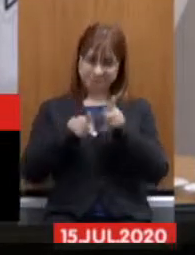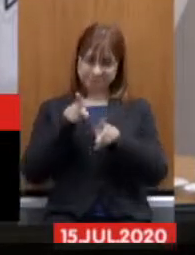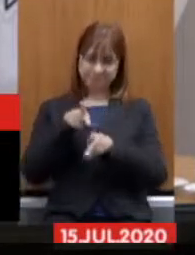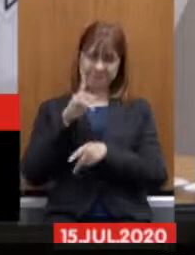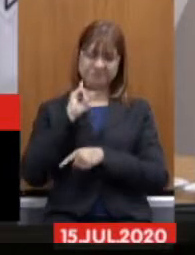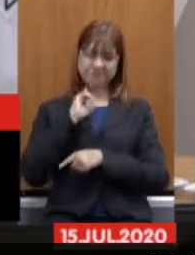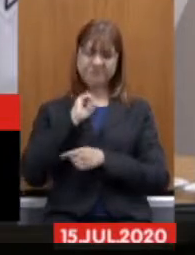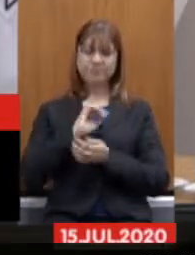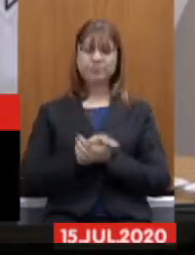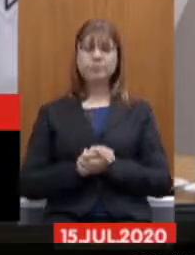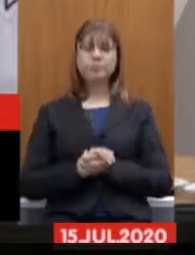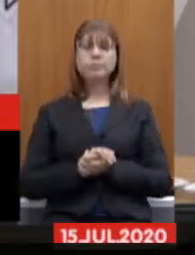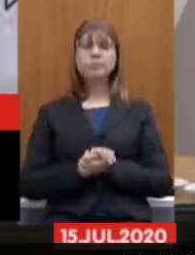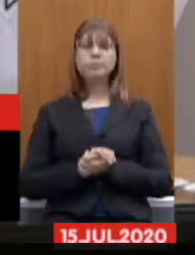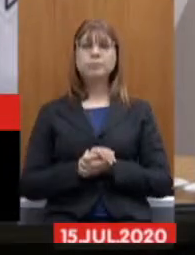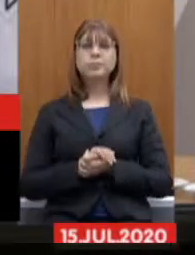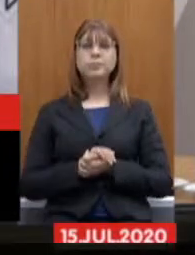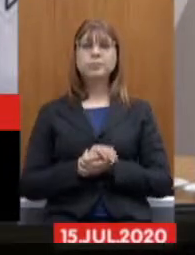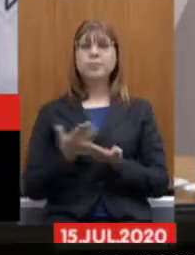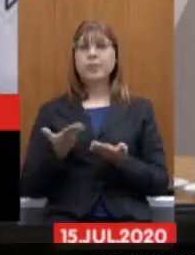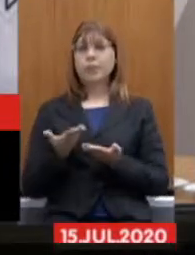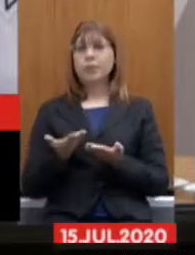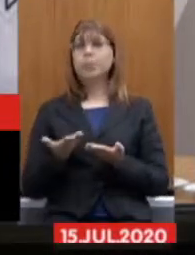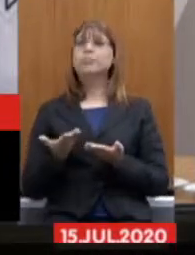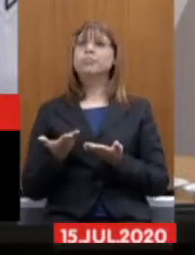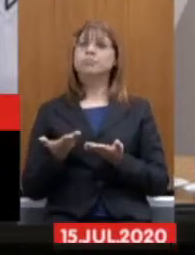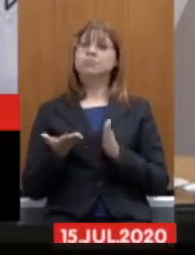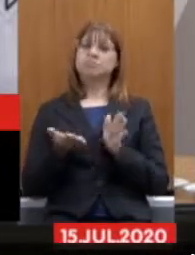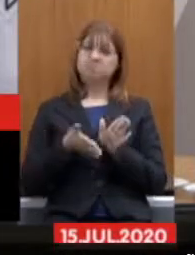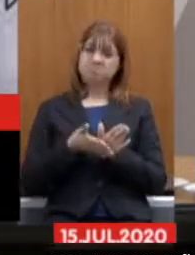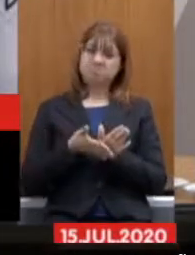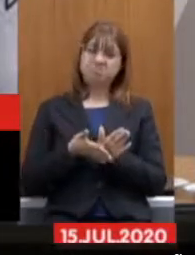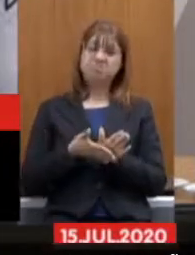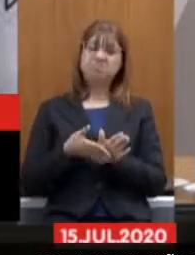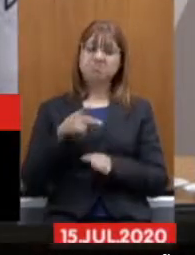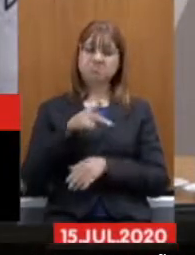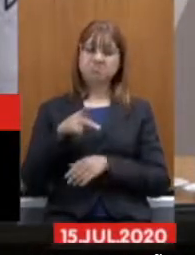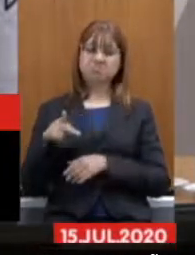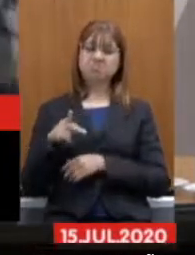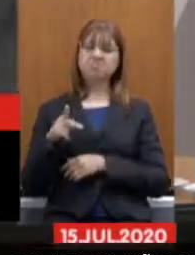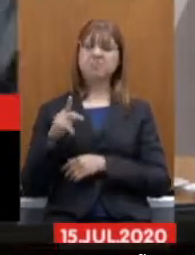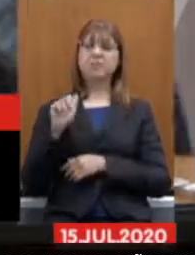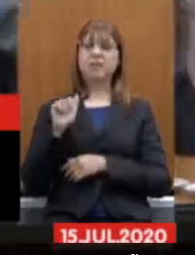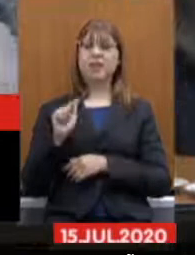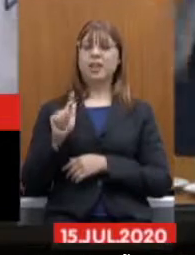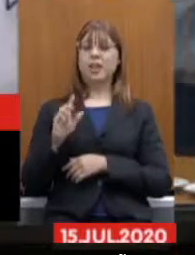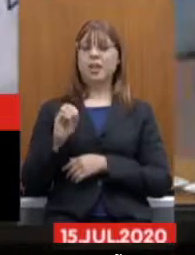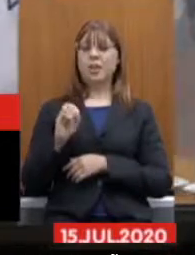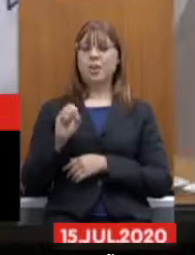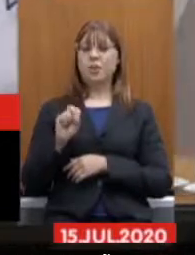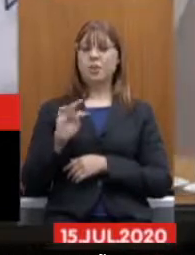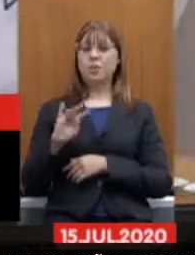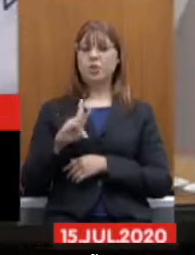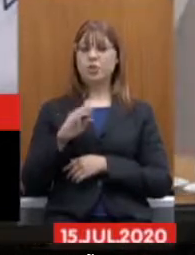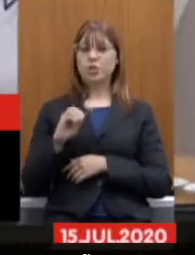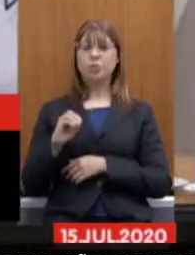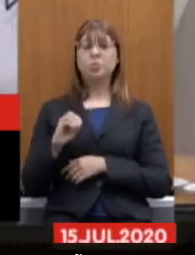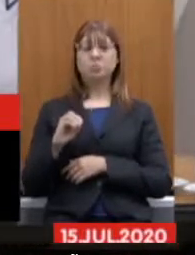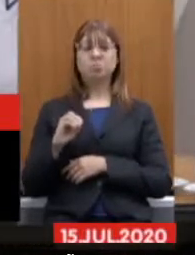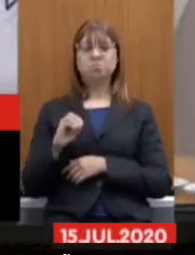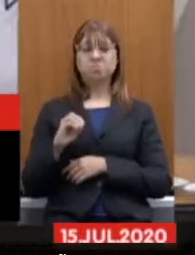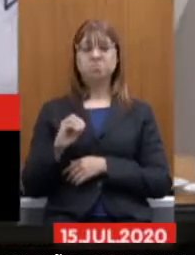de primeiro momento aqui na alto e ser a postura do presidente agostinho patrus né que teve a sensibilidade